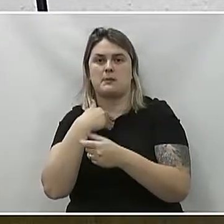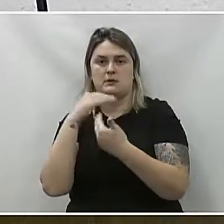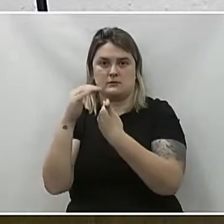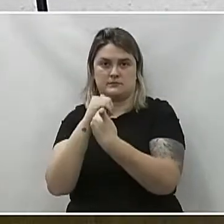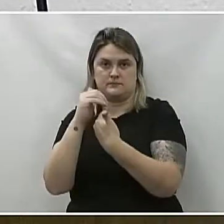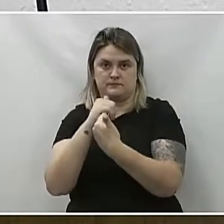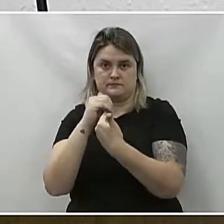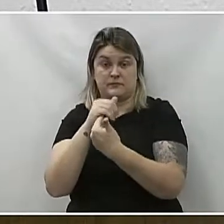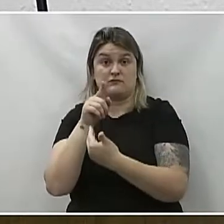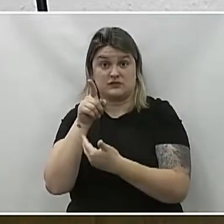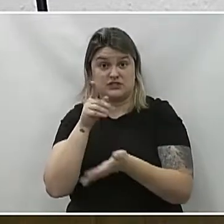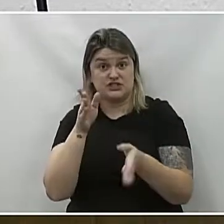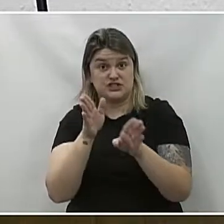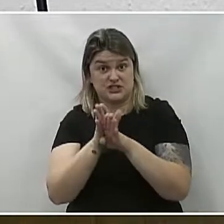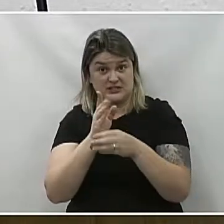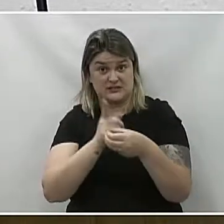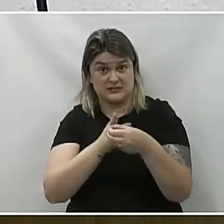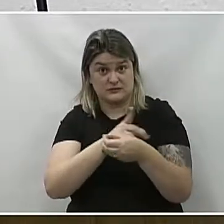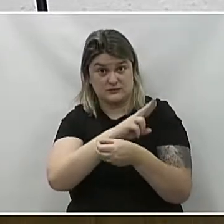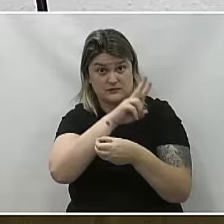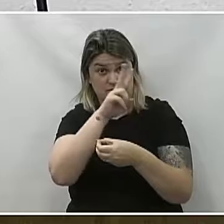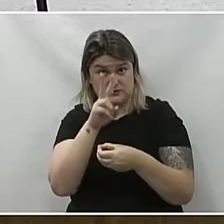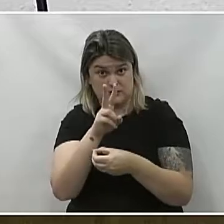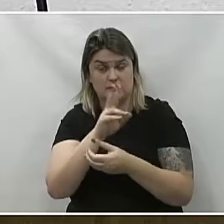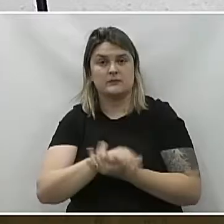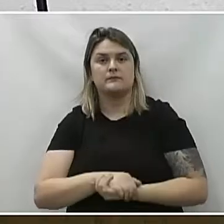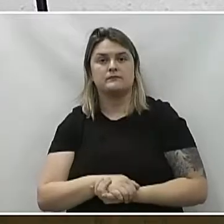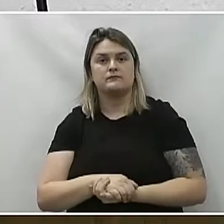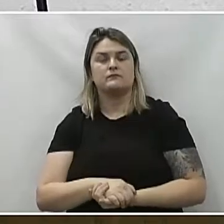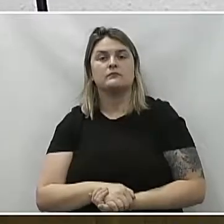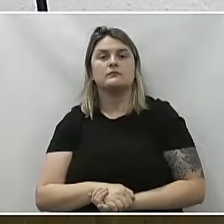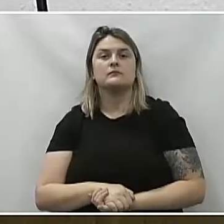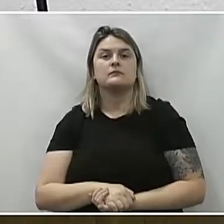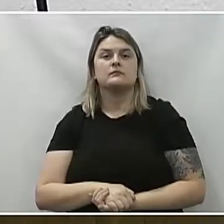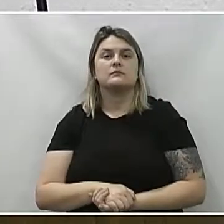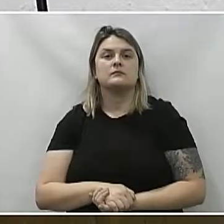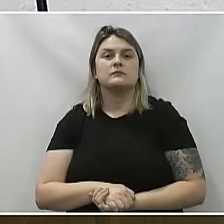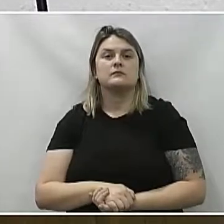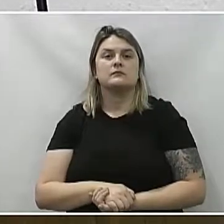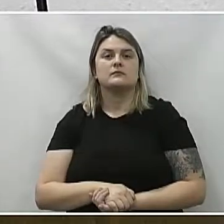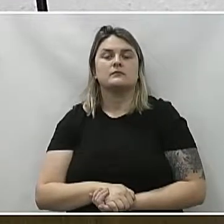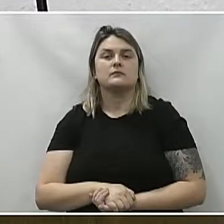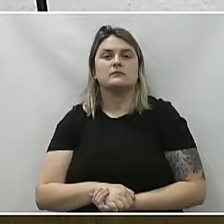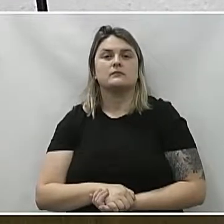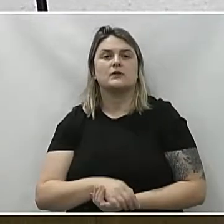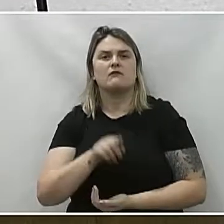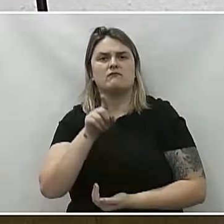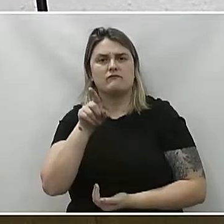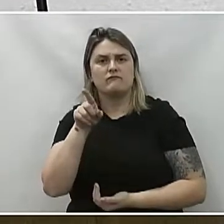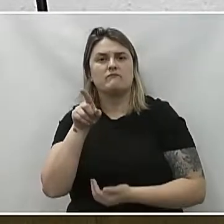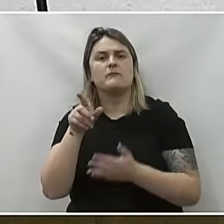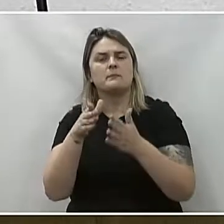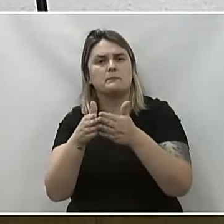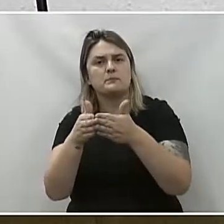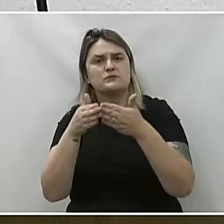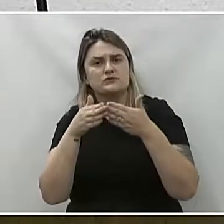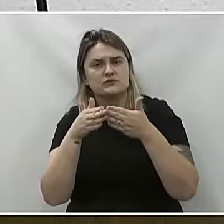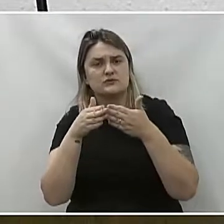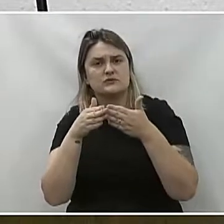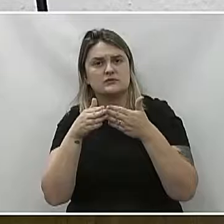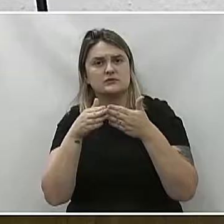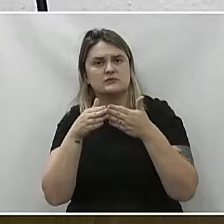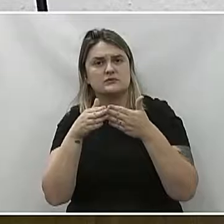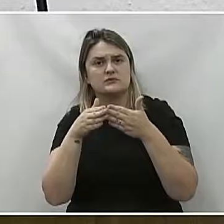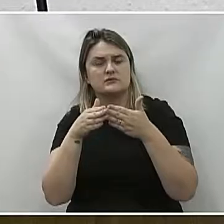orientação, você vai chegar em União da Vitória, ele autorizou a viagem, né, eu voltei de carro, você vai pedir para